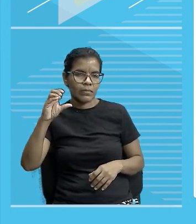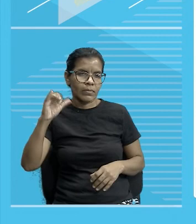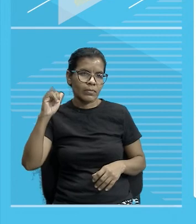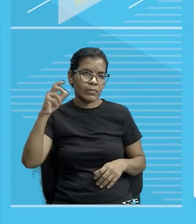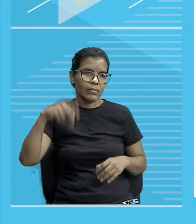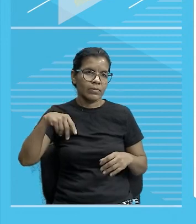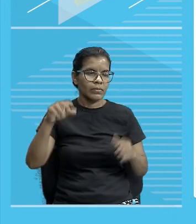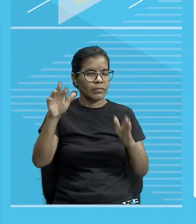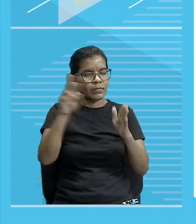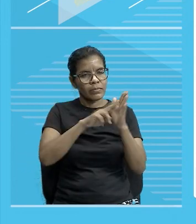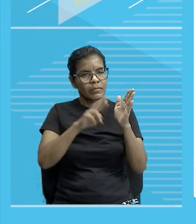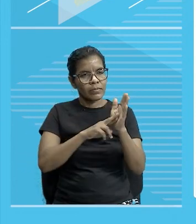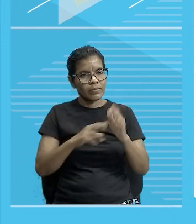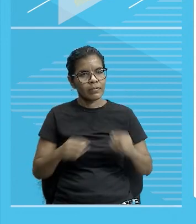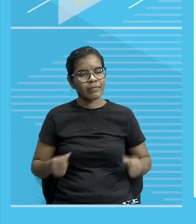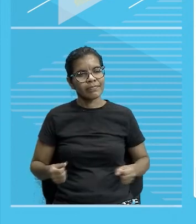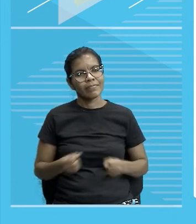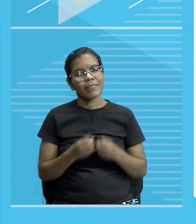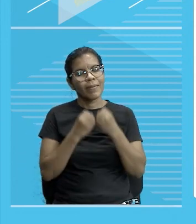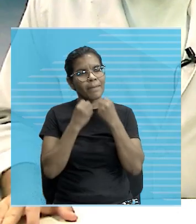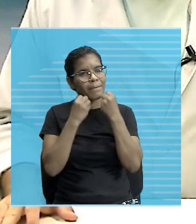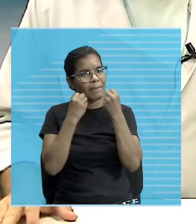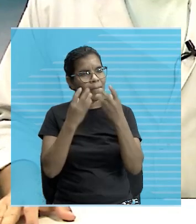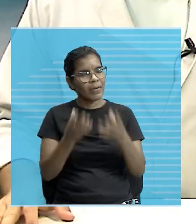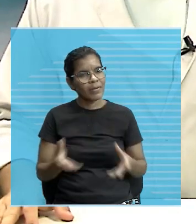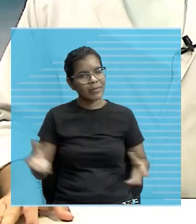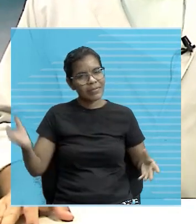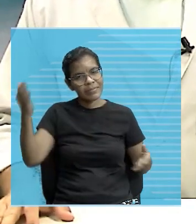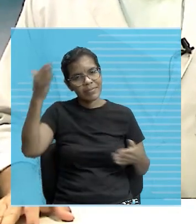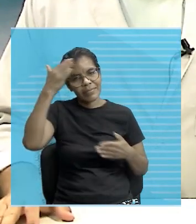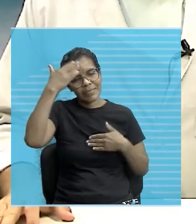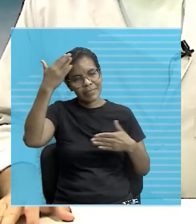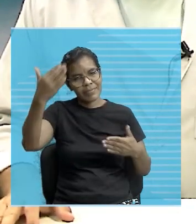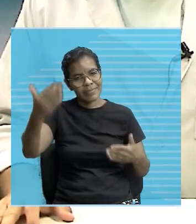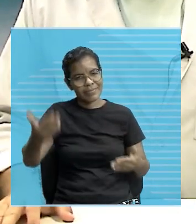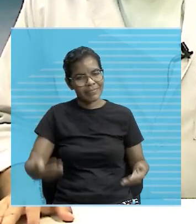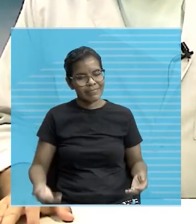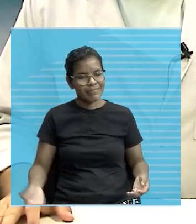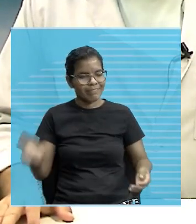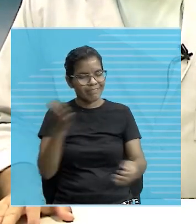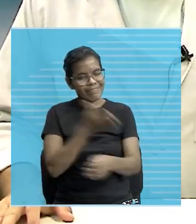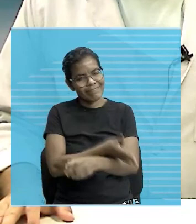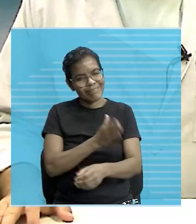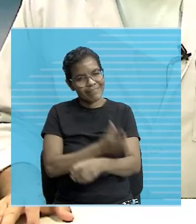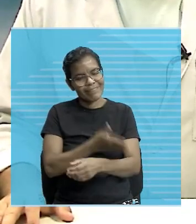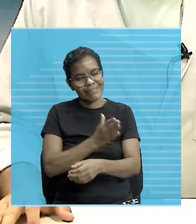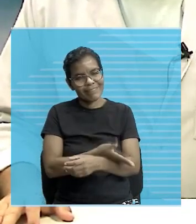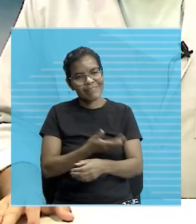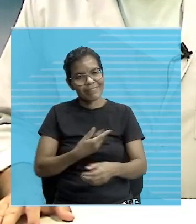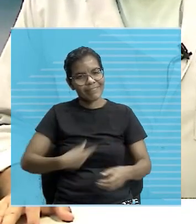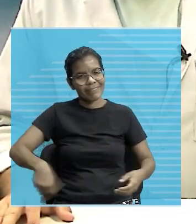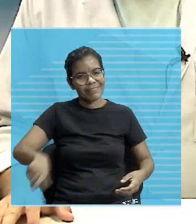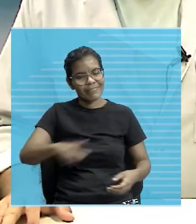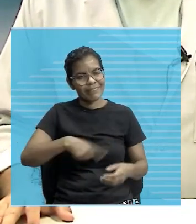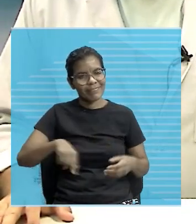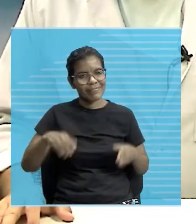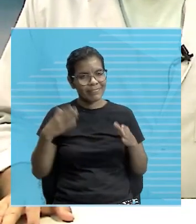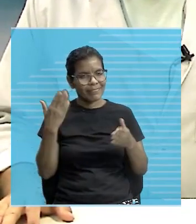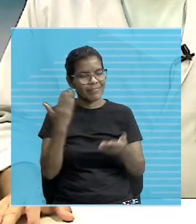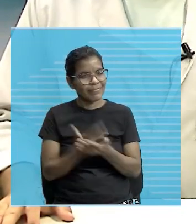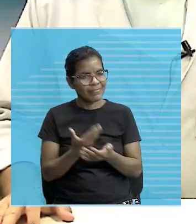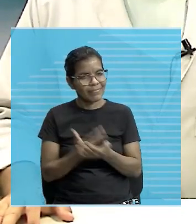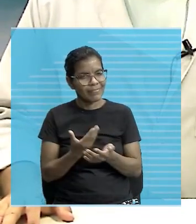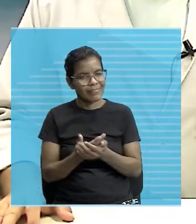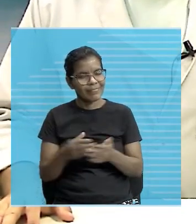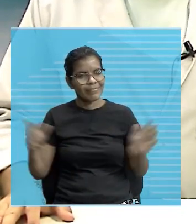gente muito muito obrigado pela presença de todos vocês Nesta aula de